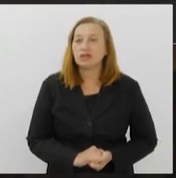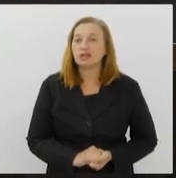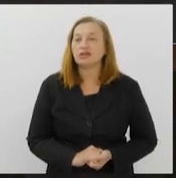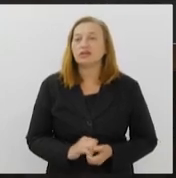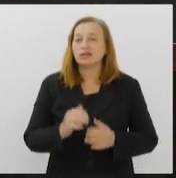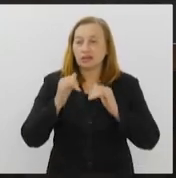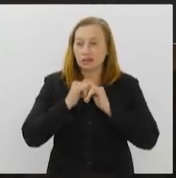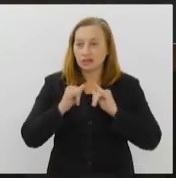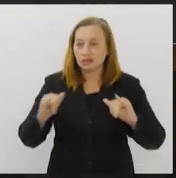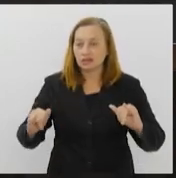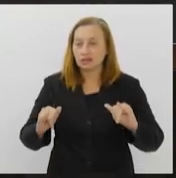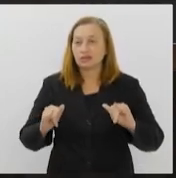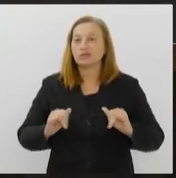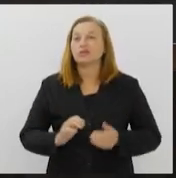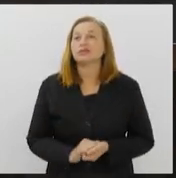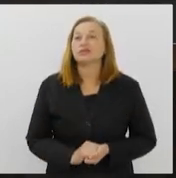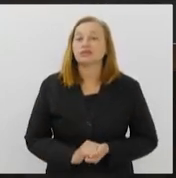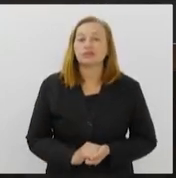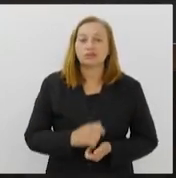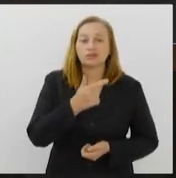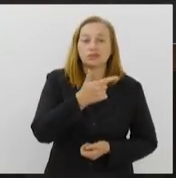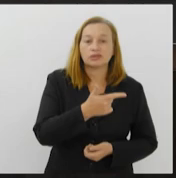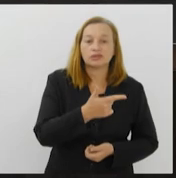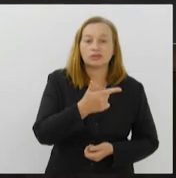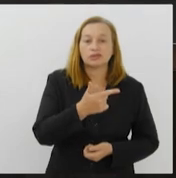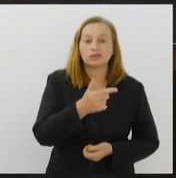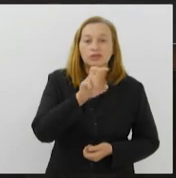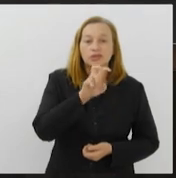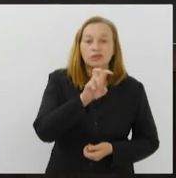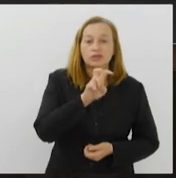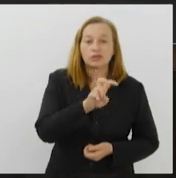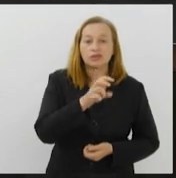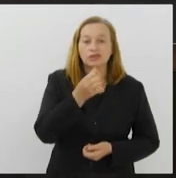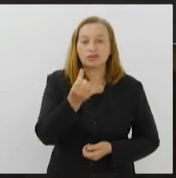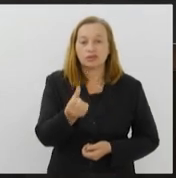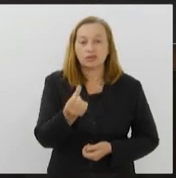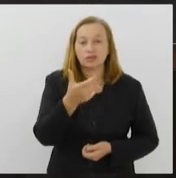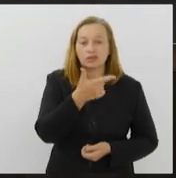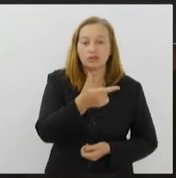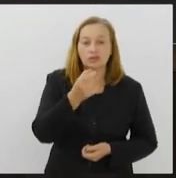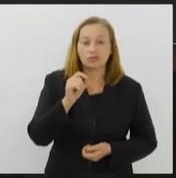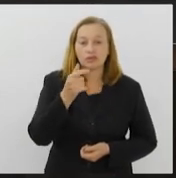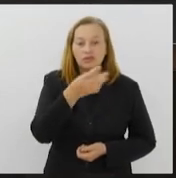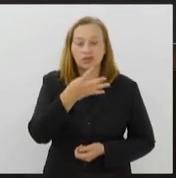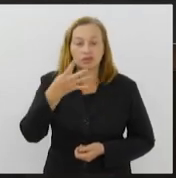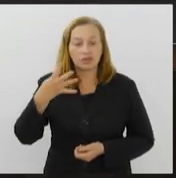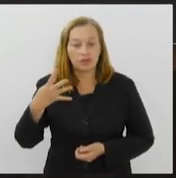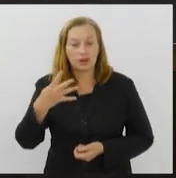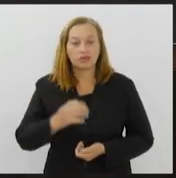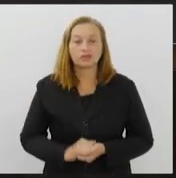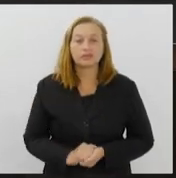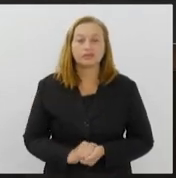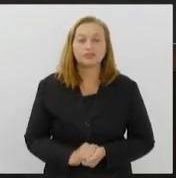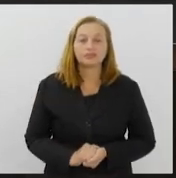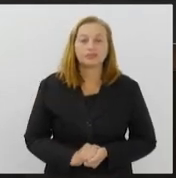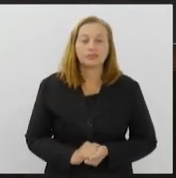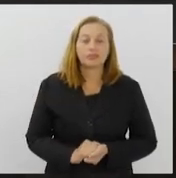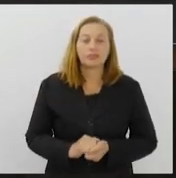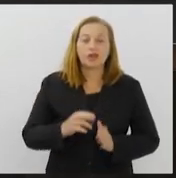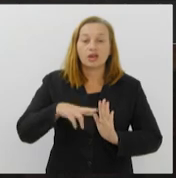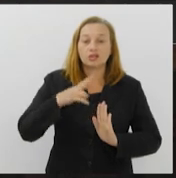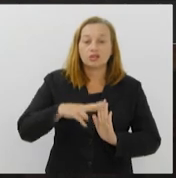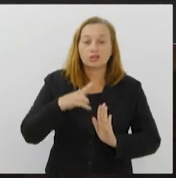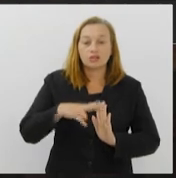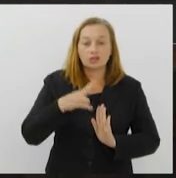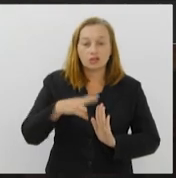Requerimento número 56/2024, de autoria da Comissão Parlamentar de Inquérito, resolução